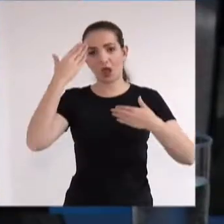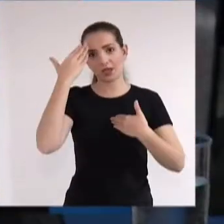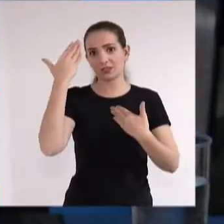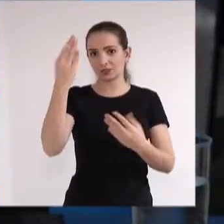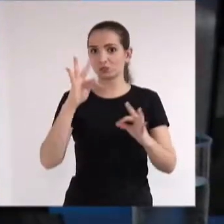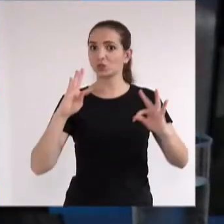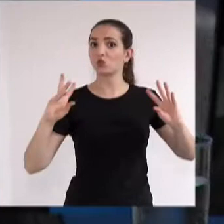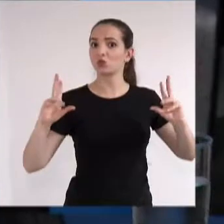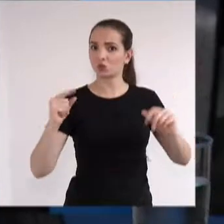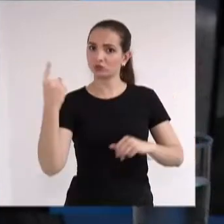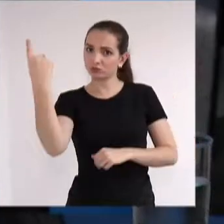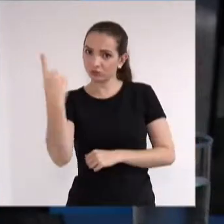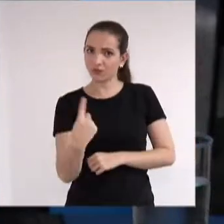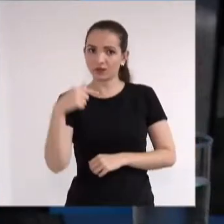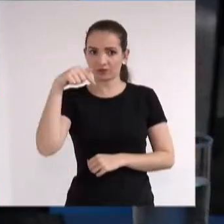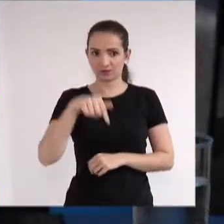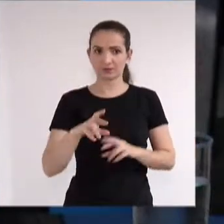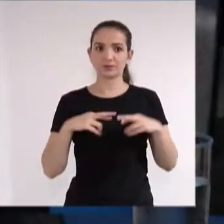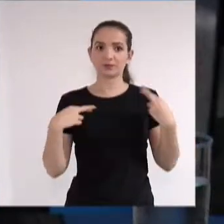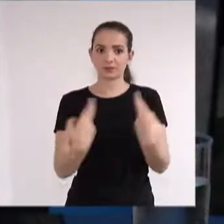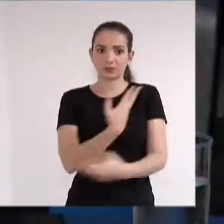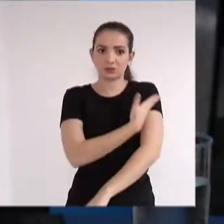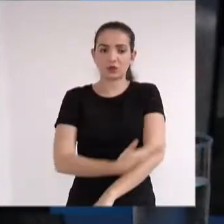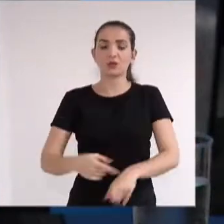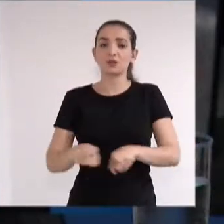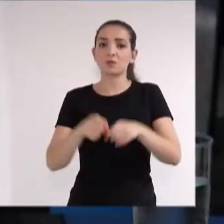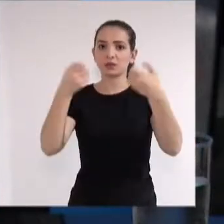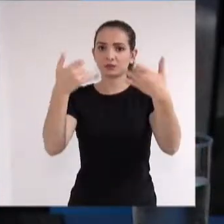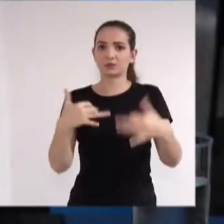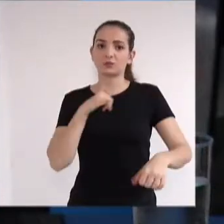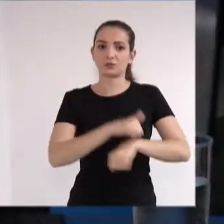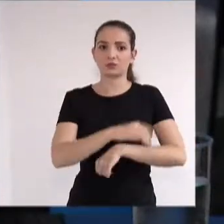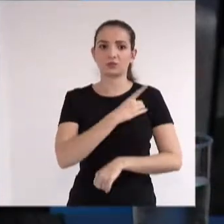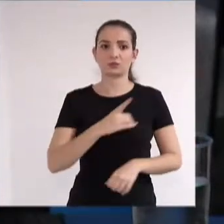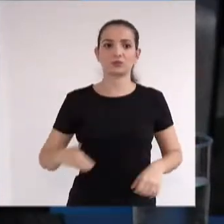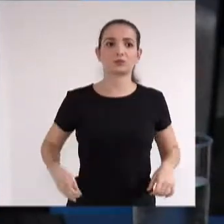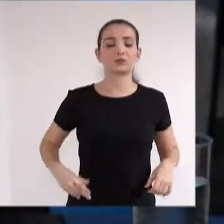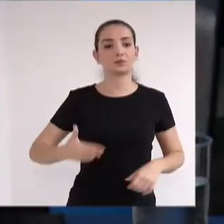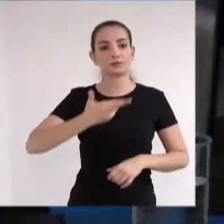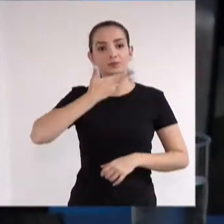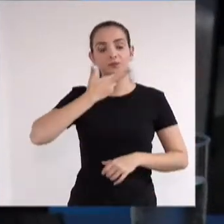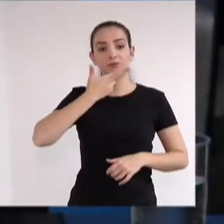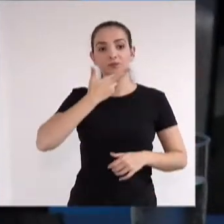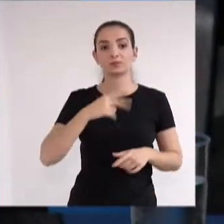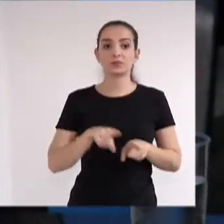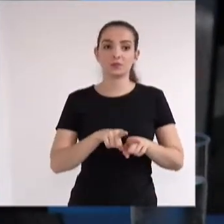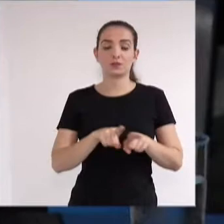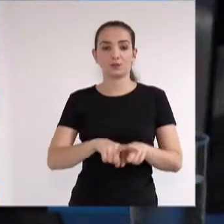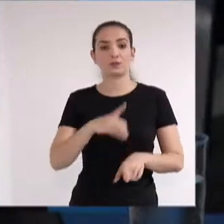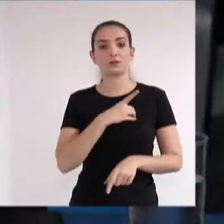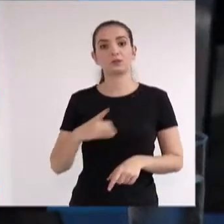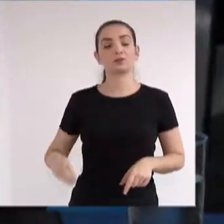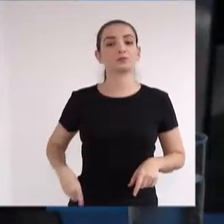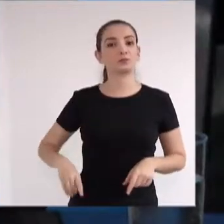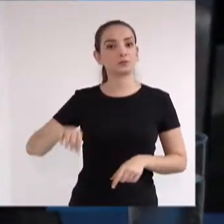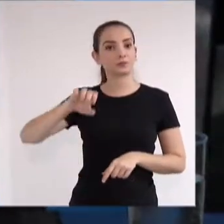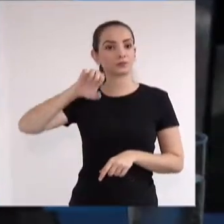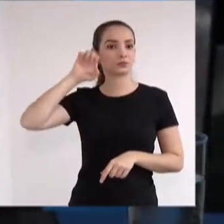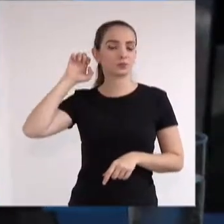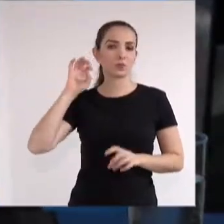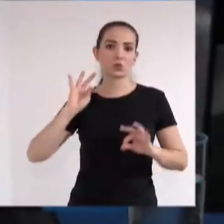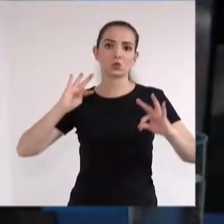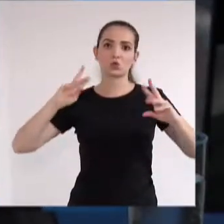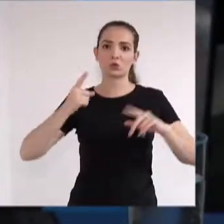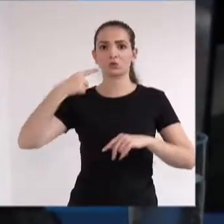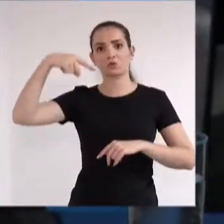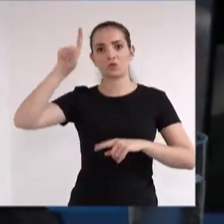sessão. Também as justificativas de ausência do deputado Renato Câmara e do deputado Eduardo Rocha, ambos